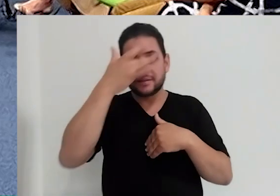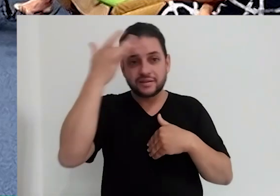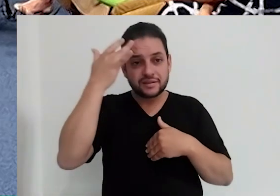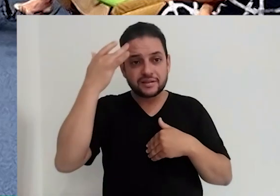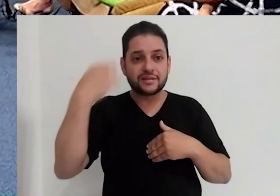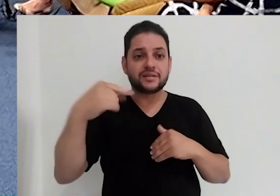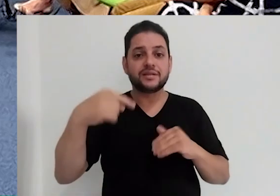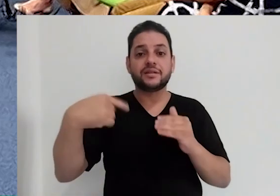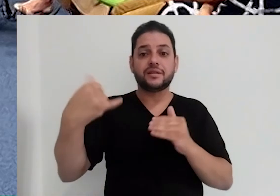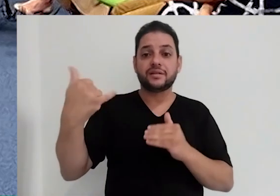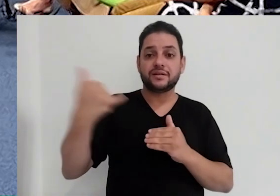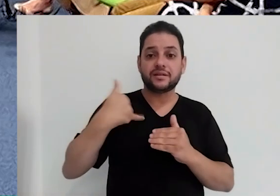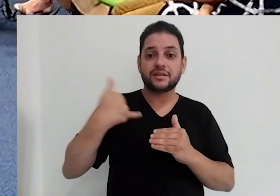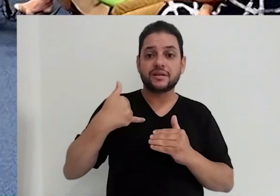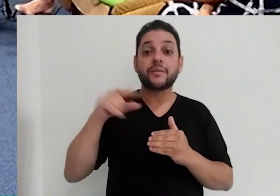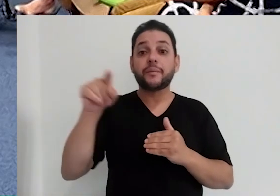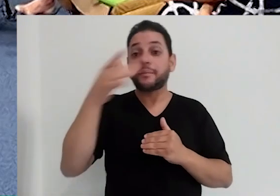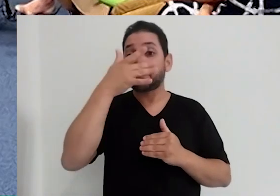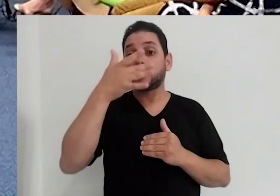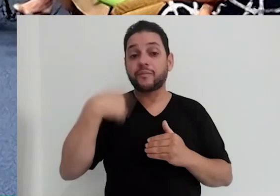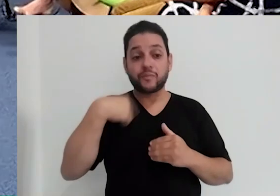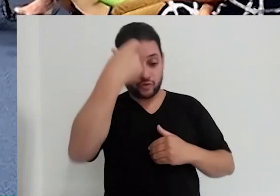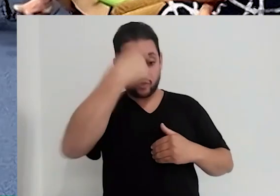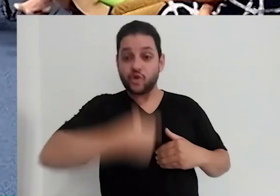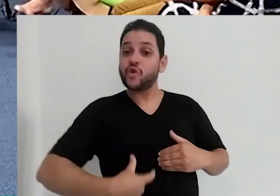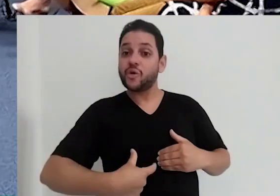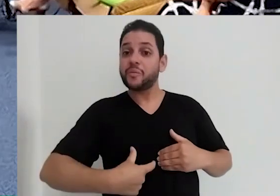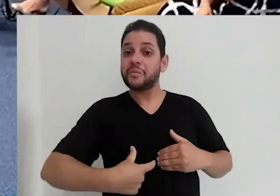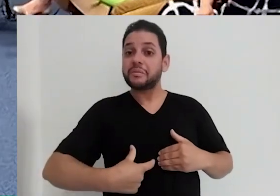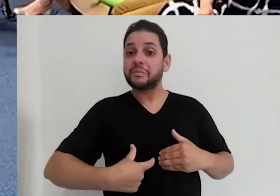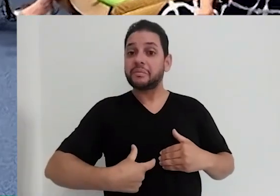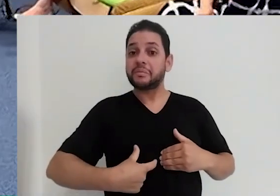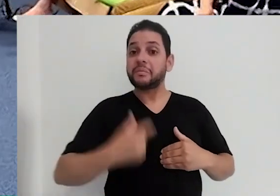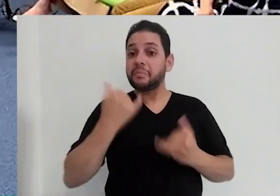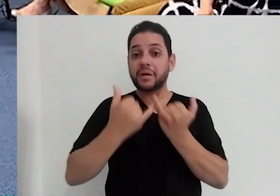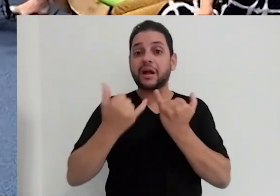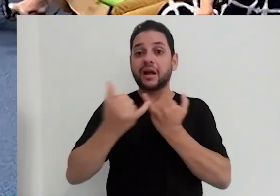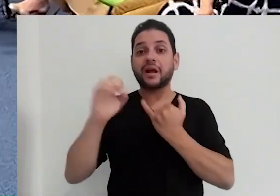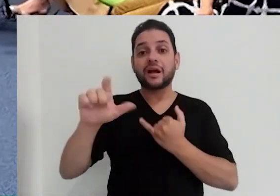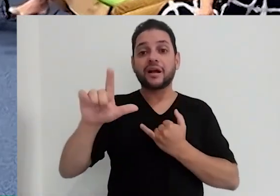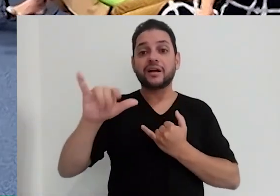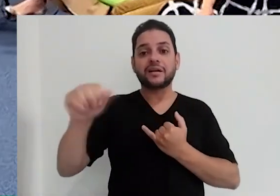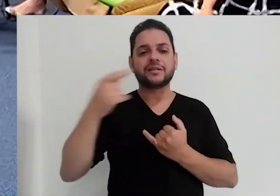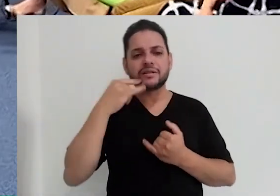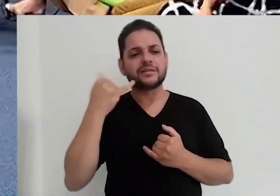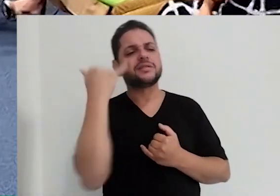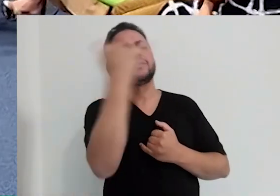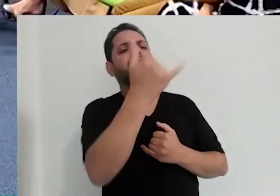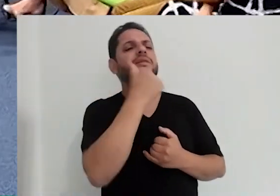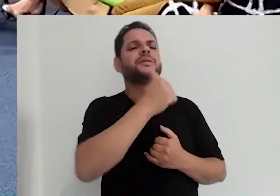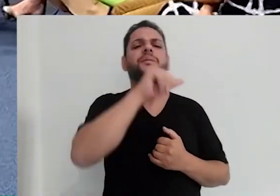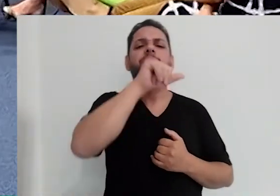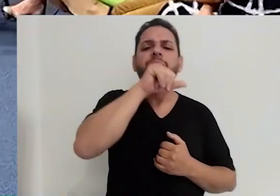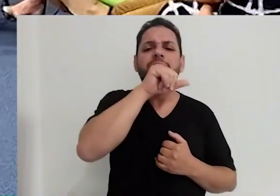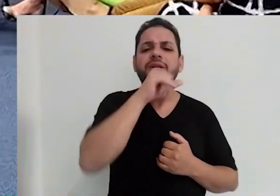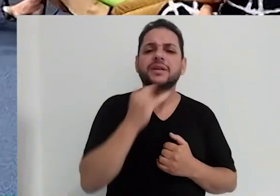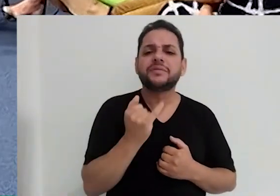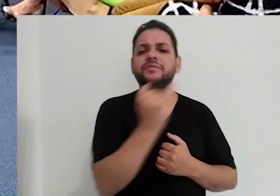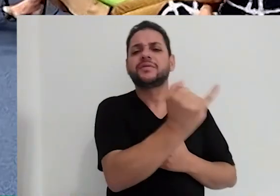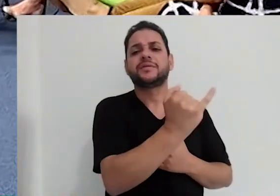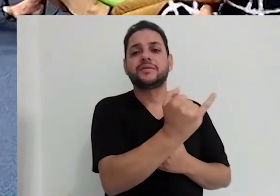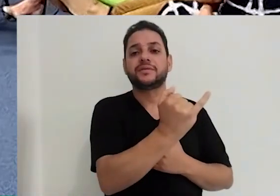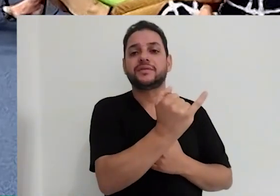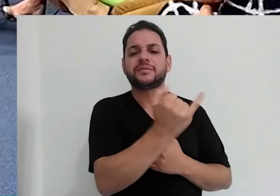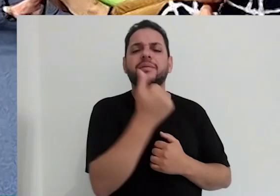falar que eu era muito parecida fisicamente com a Aliana e eu não achava aí um dia eu liguei pra minha mãe e falei